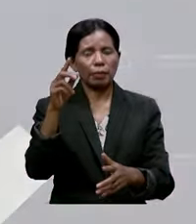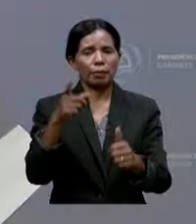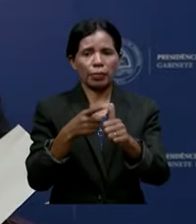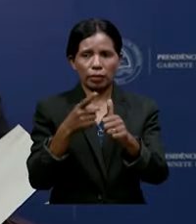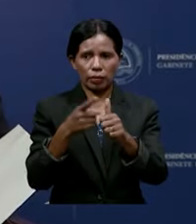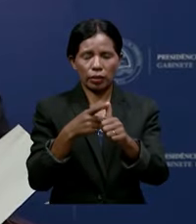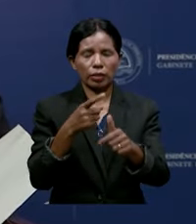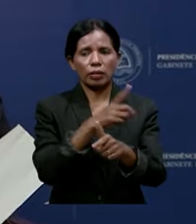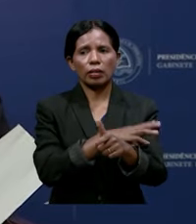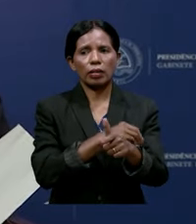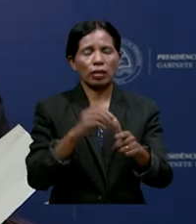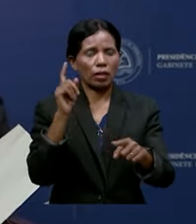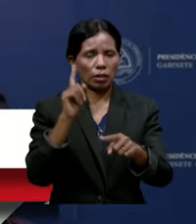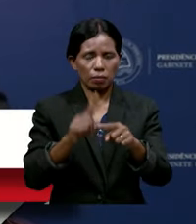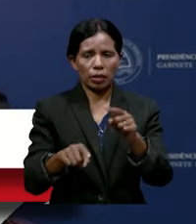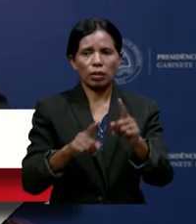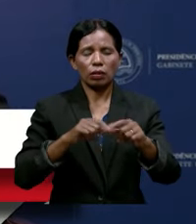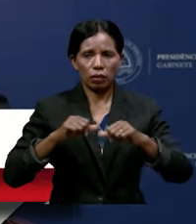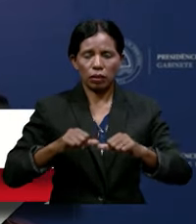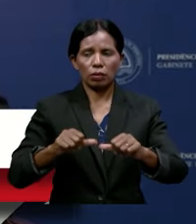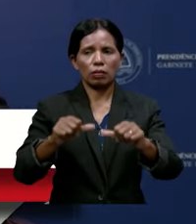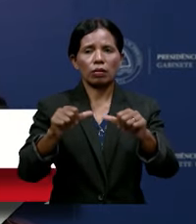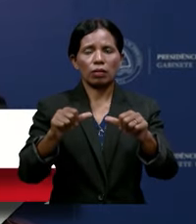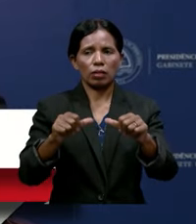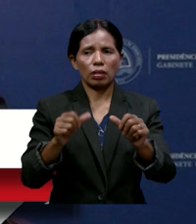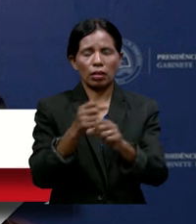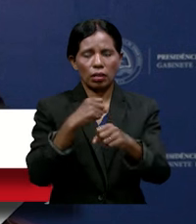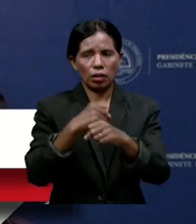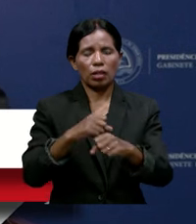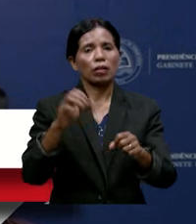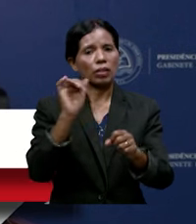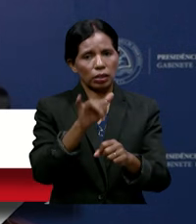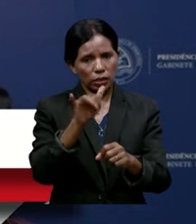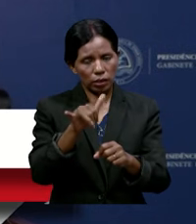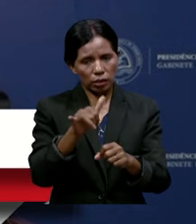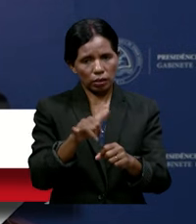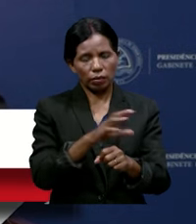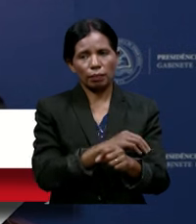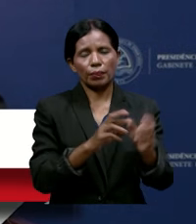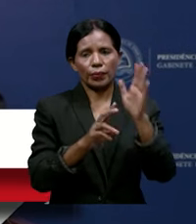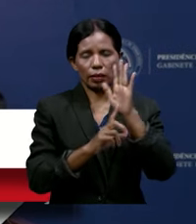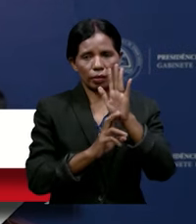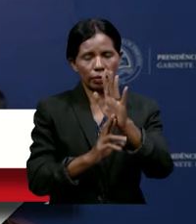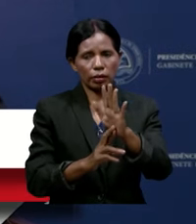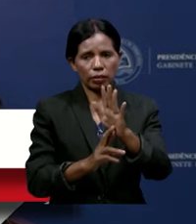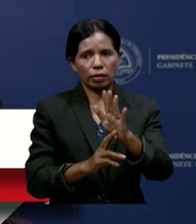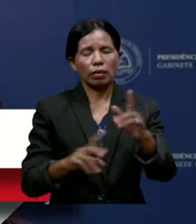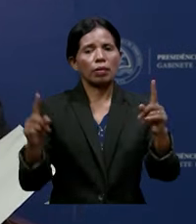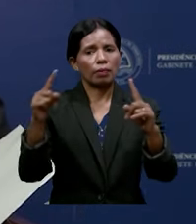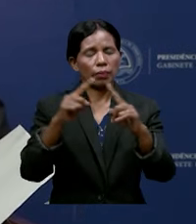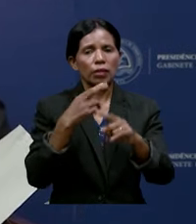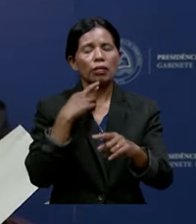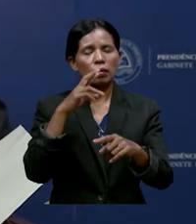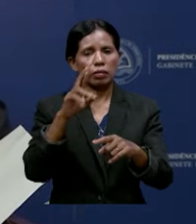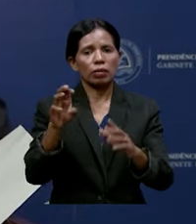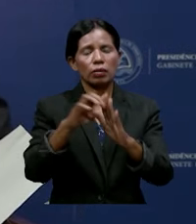correspondência, segundo correspondência level con level que la consegue ia consenso que referência mos ba correspondência level